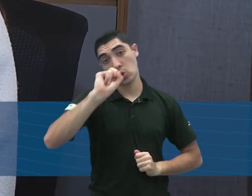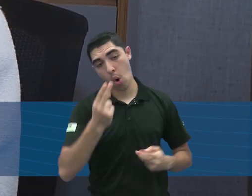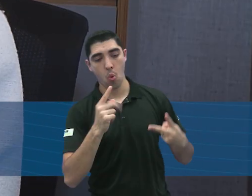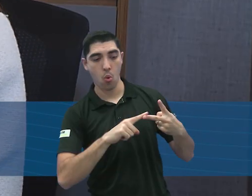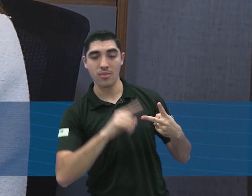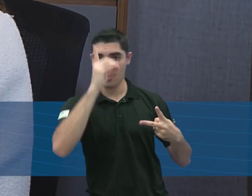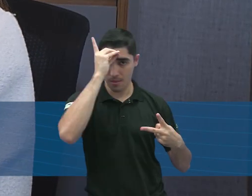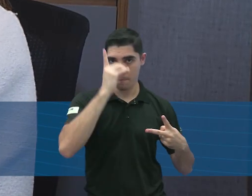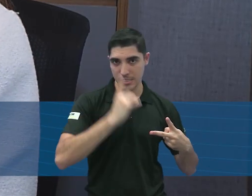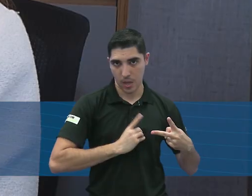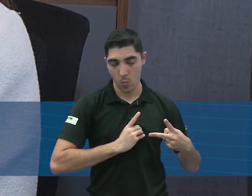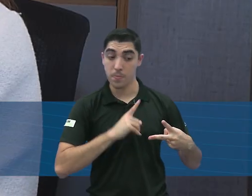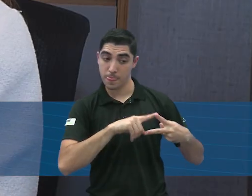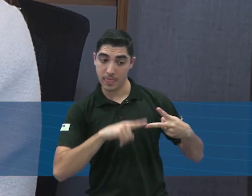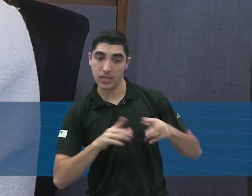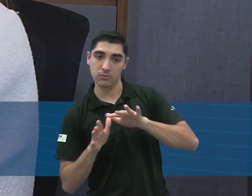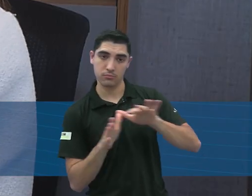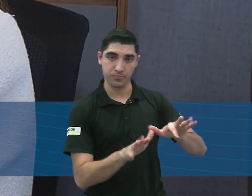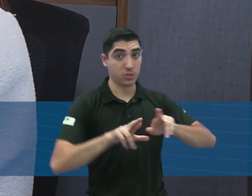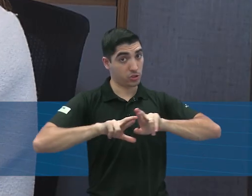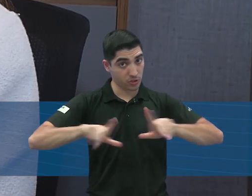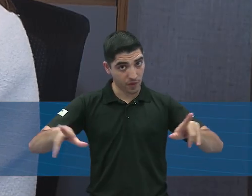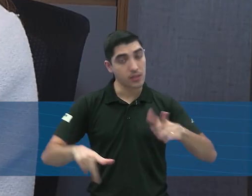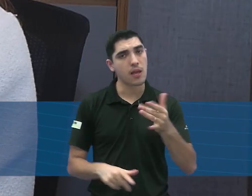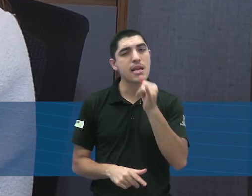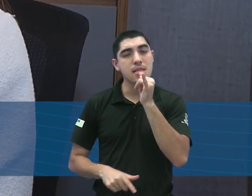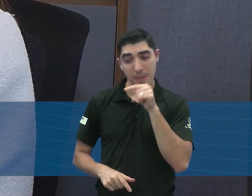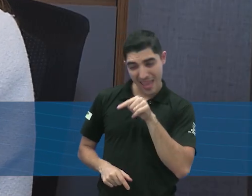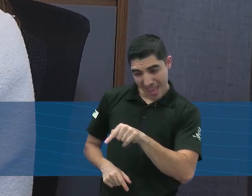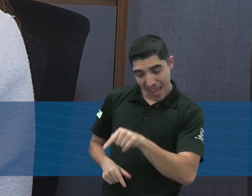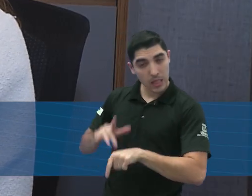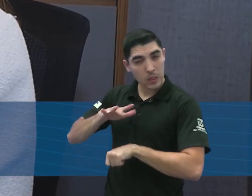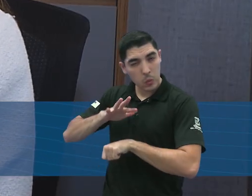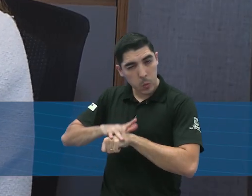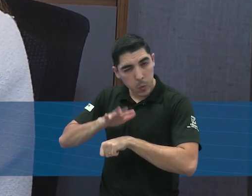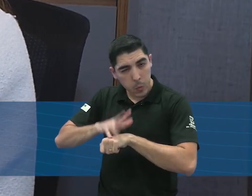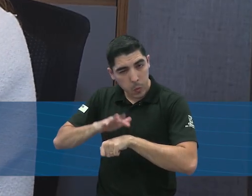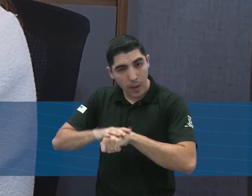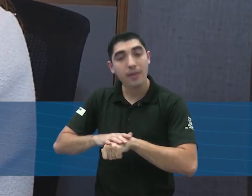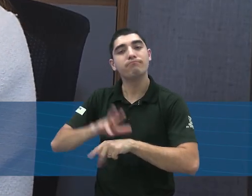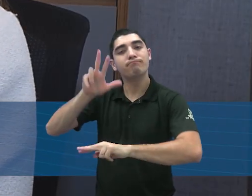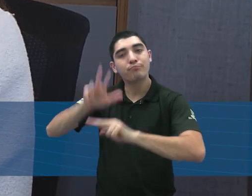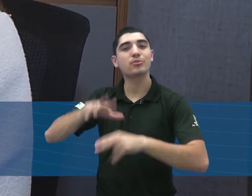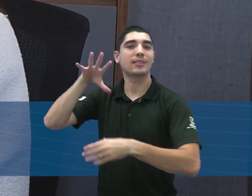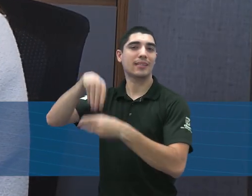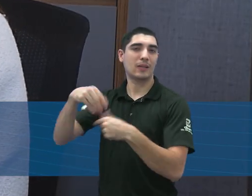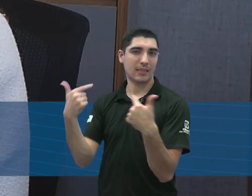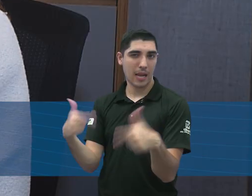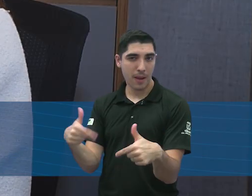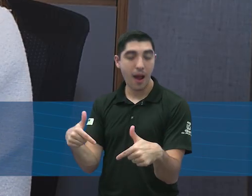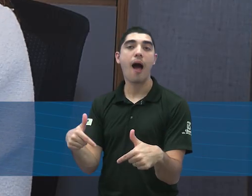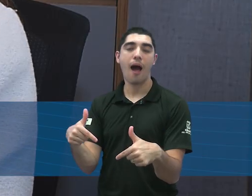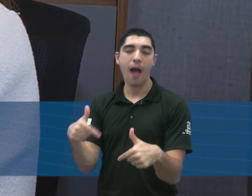quadro depressivo. Então, quando a gente reconhece que aquele adoecimento está correlacionado ao ambiente de